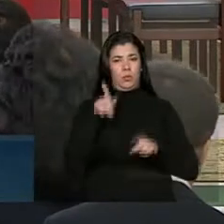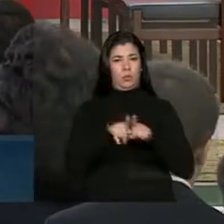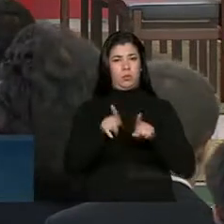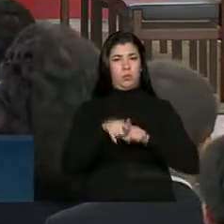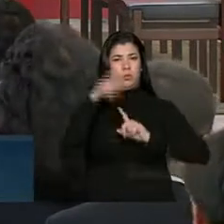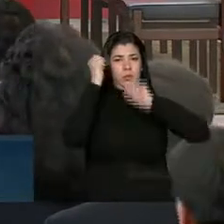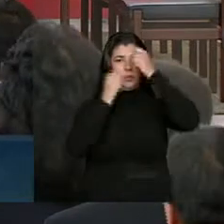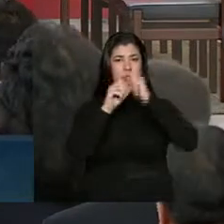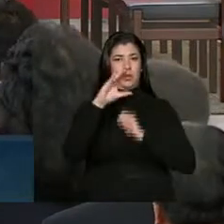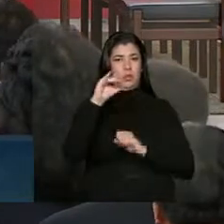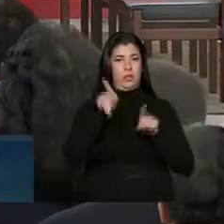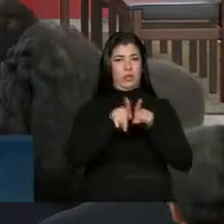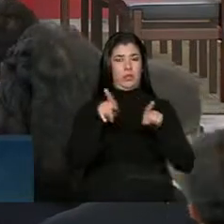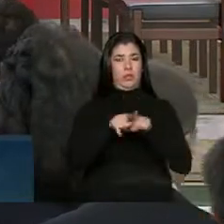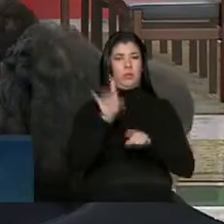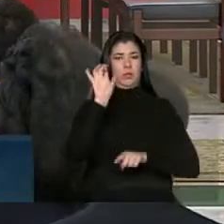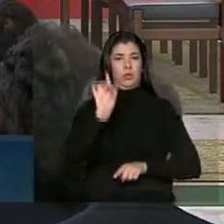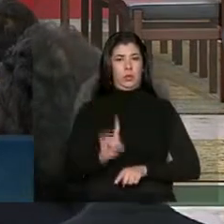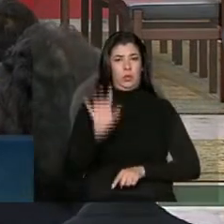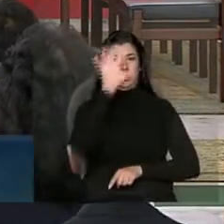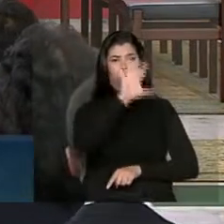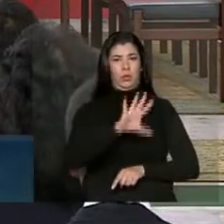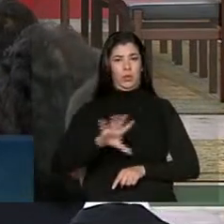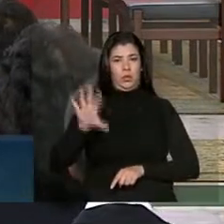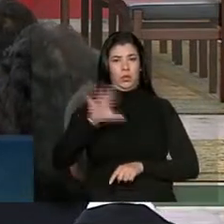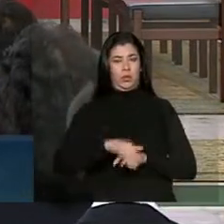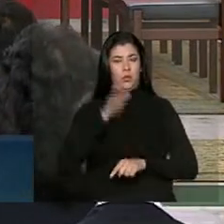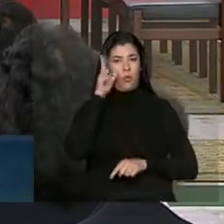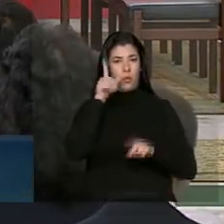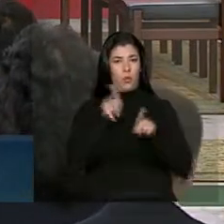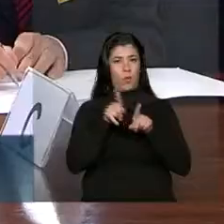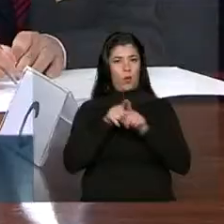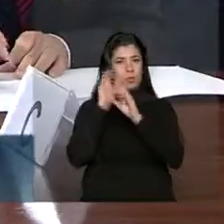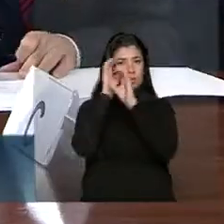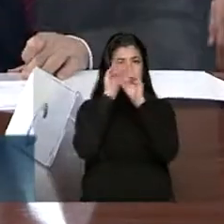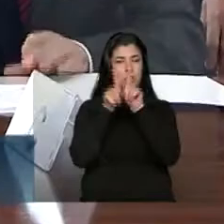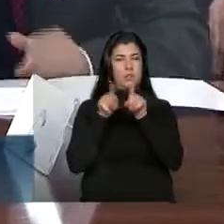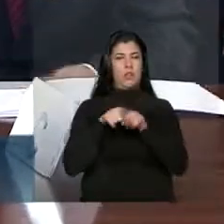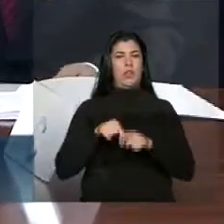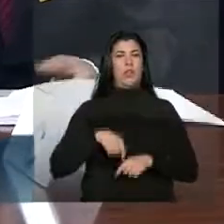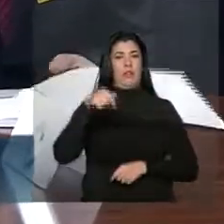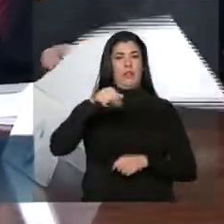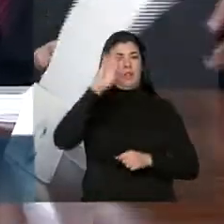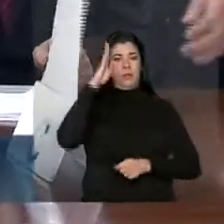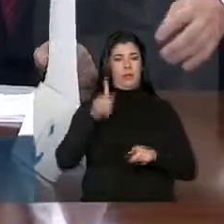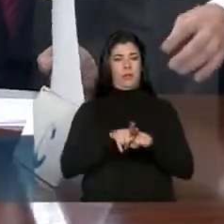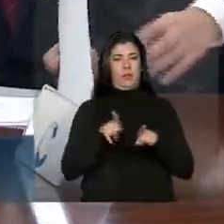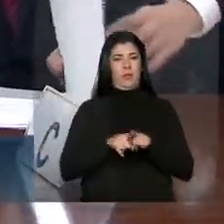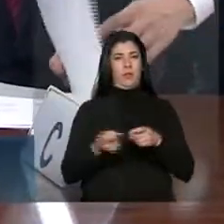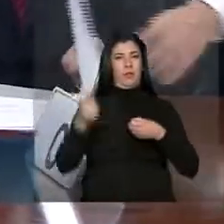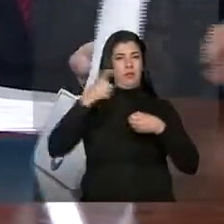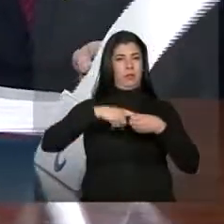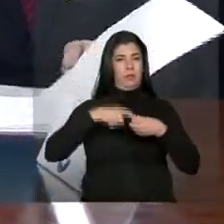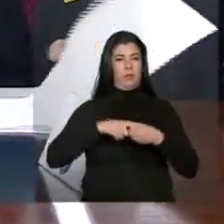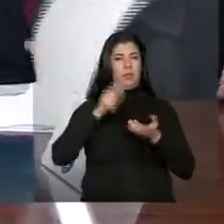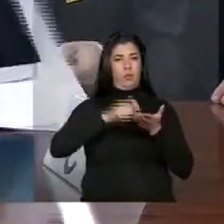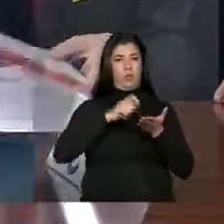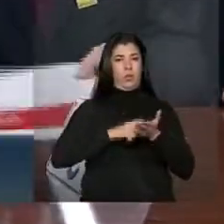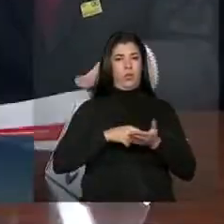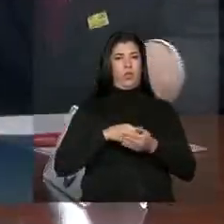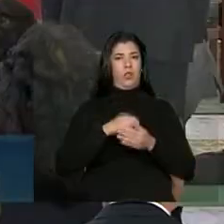Hiao-yu. Diretor-geral do Observatório Nacional do Brasil, João dos Anjos. Acordo de cooperação científica.